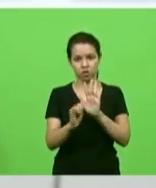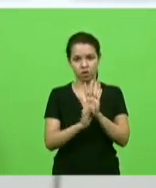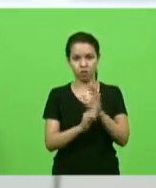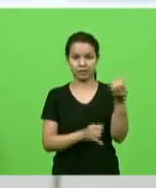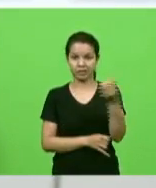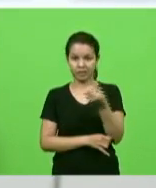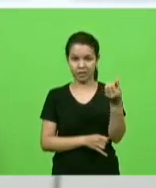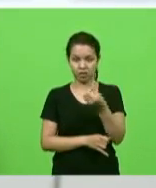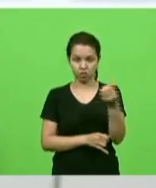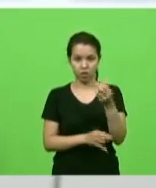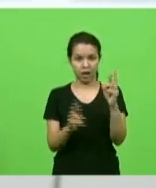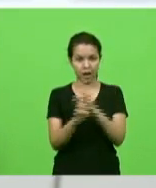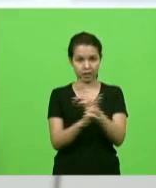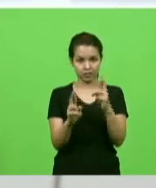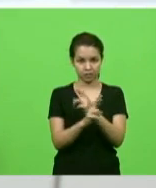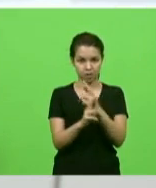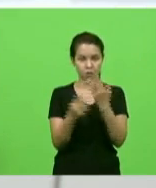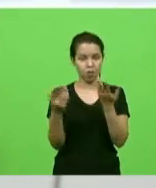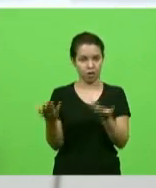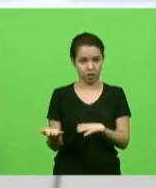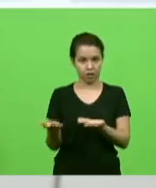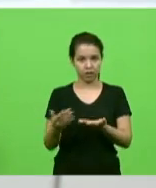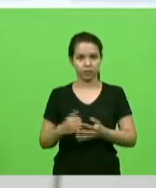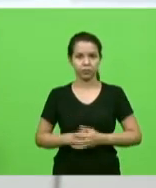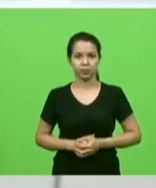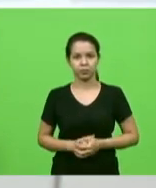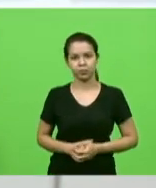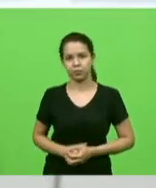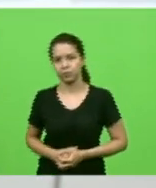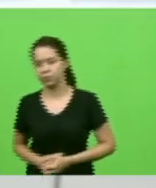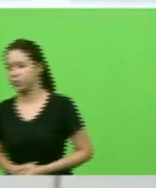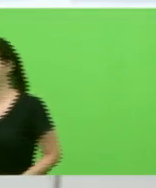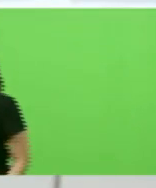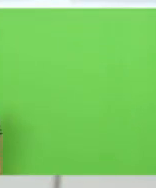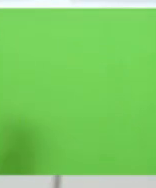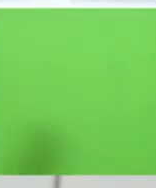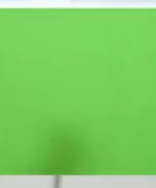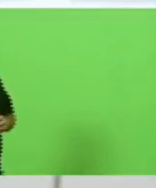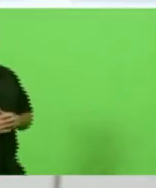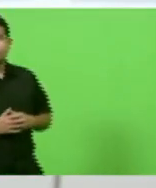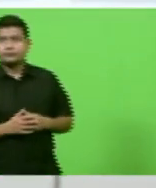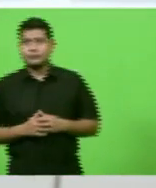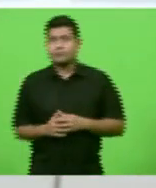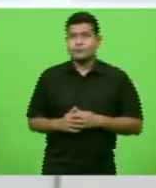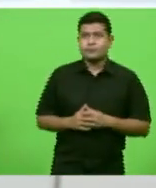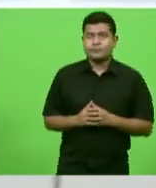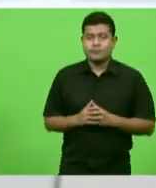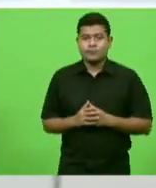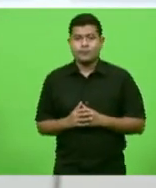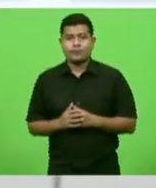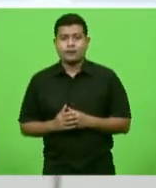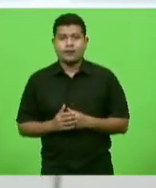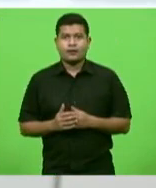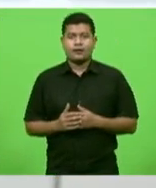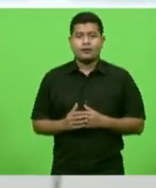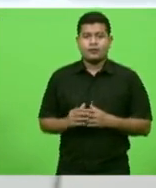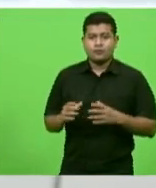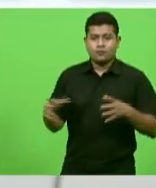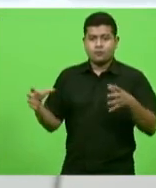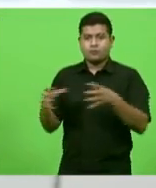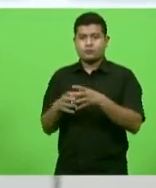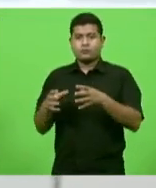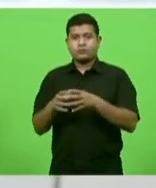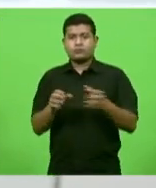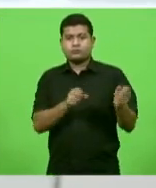relação entre atores da contratação o alta Cúpula do executivo Estadual